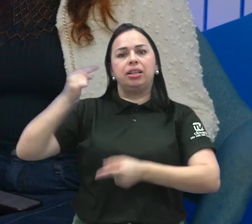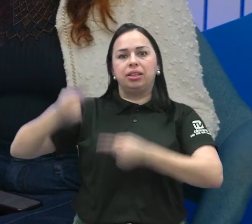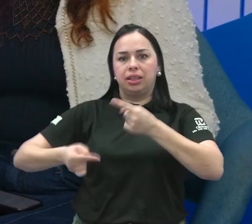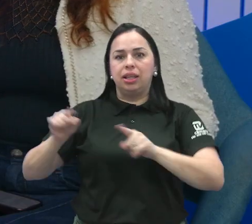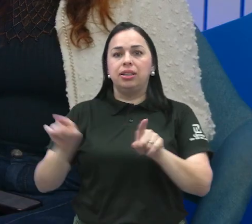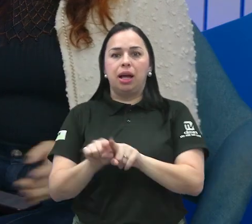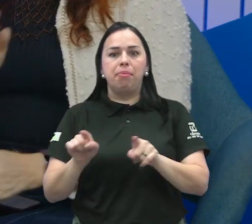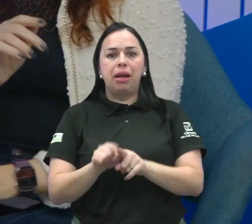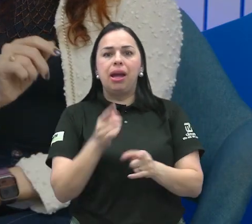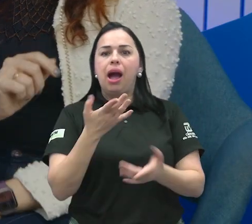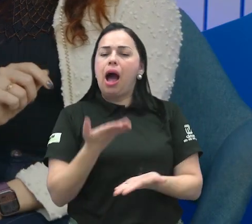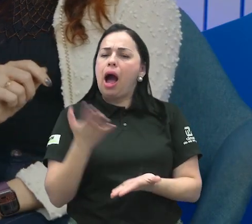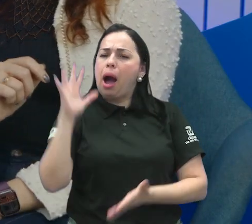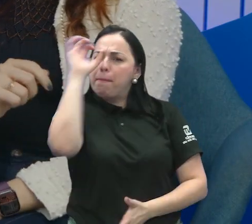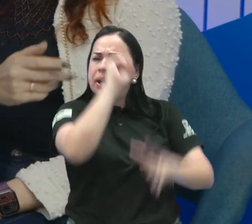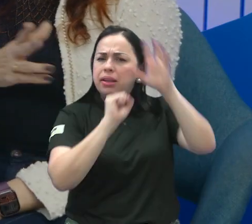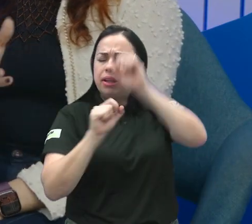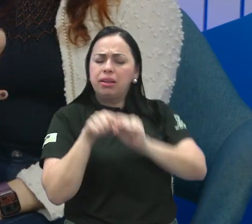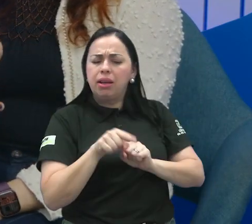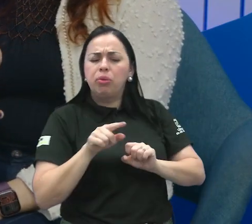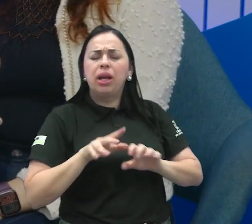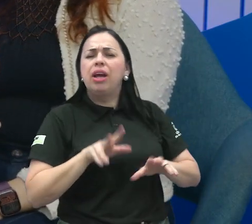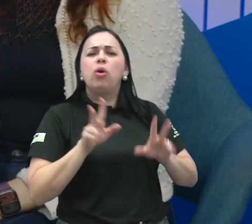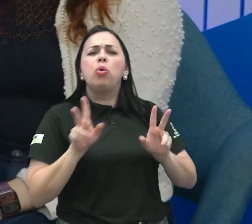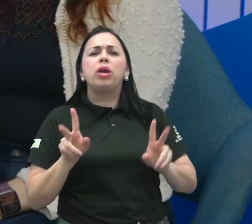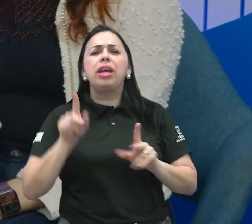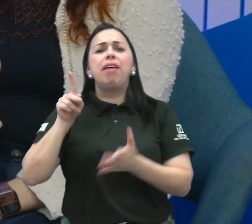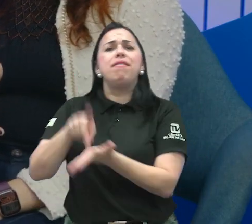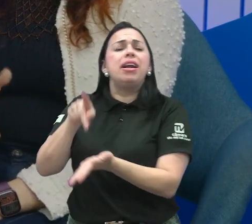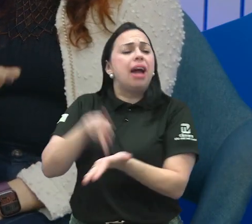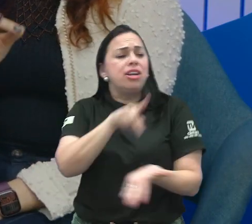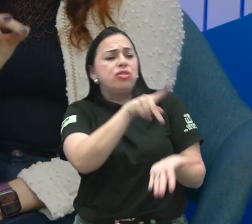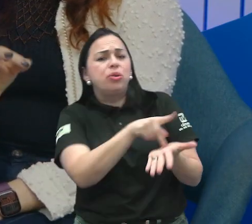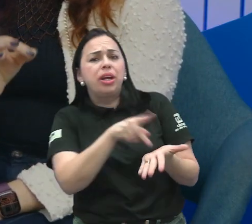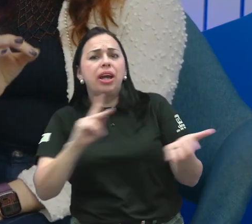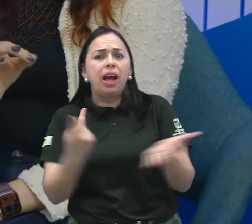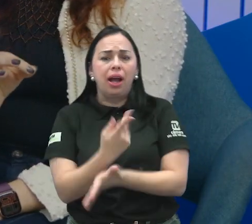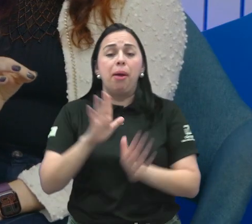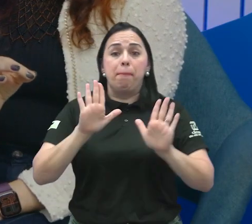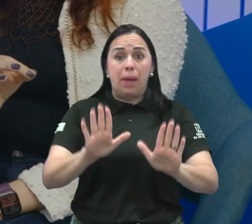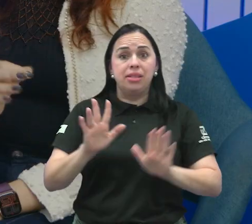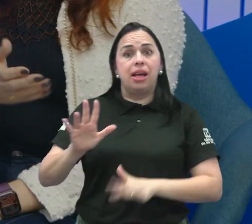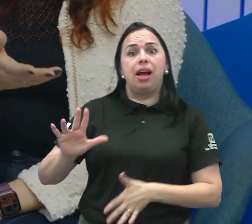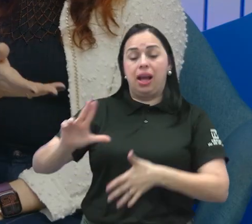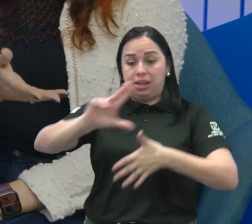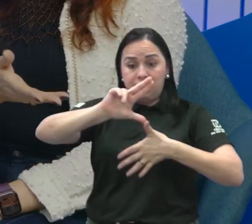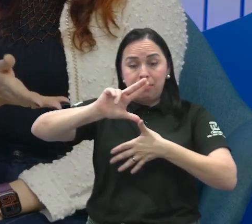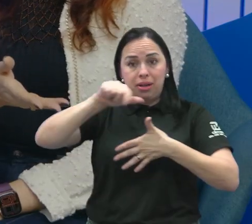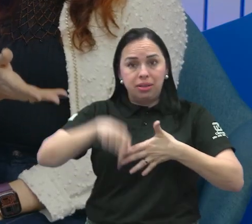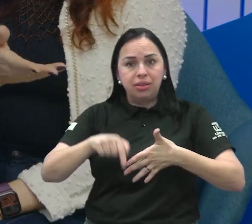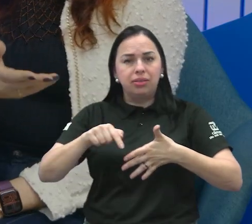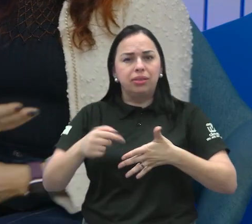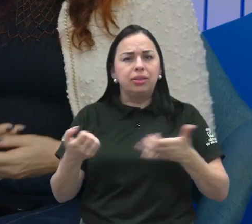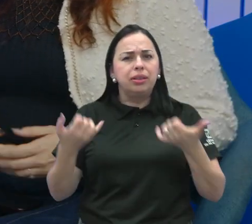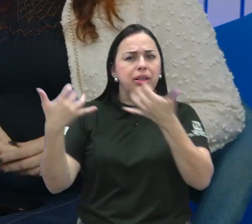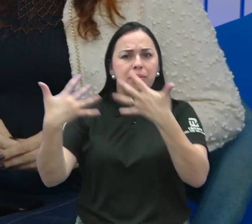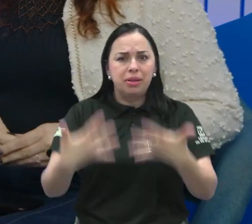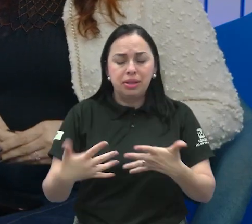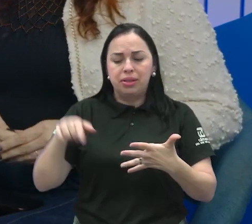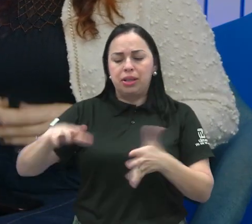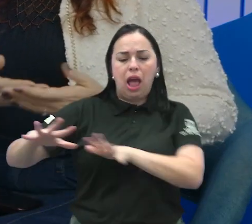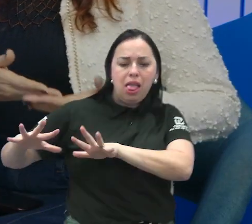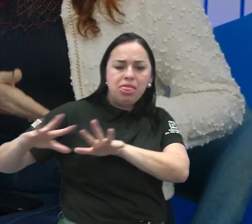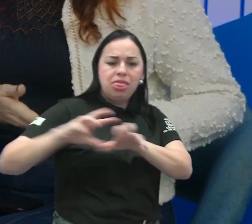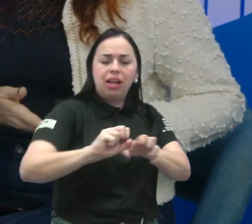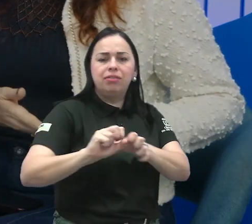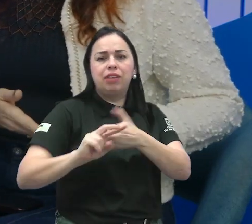projeto de estudo do conhecimento, a busca pela verdade, algo especialmente relevante na América Latina, onde as consequências